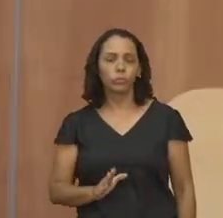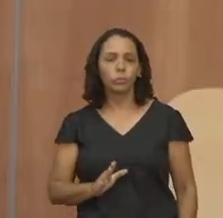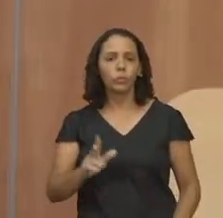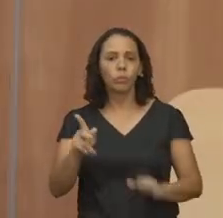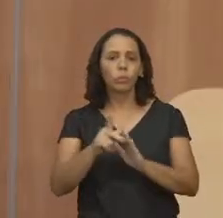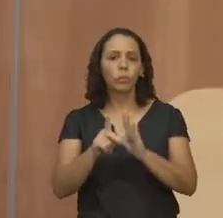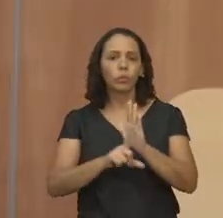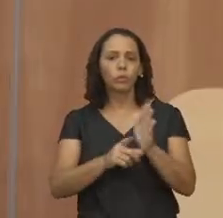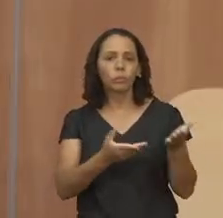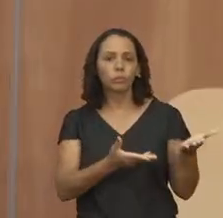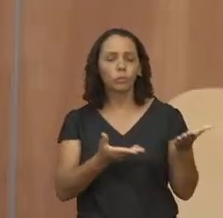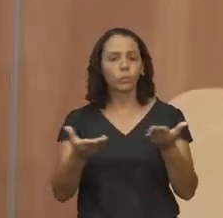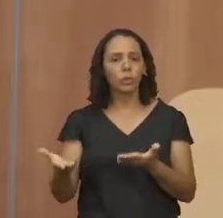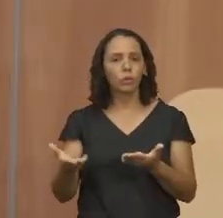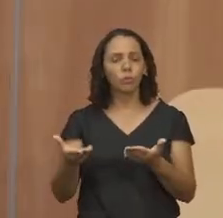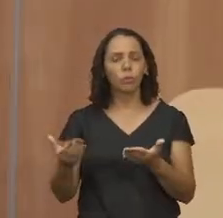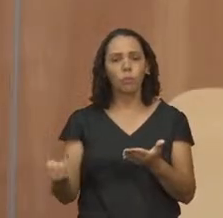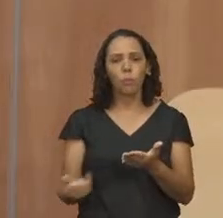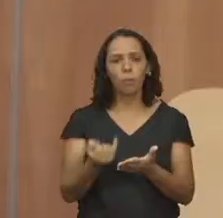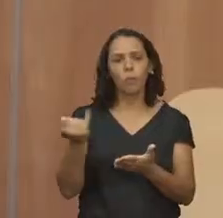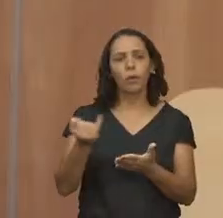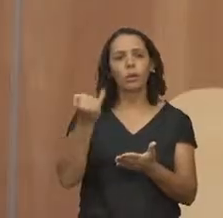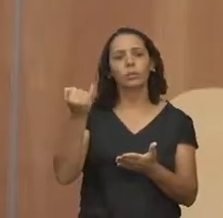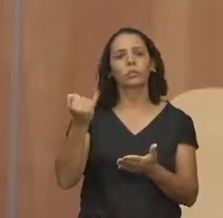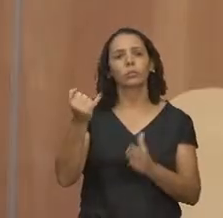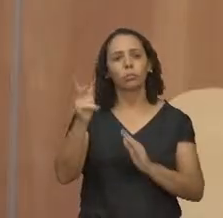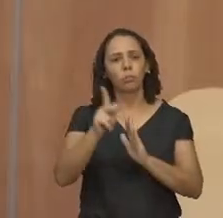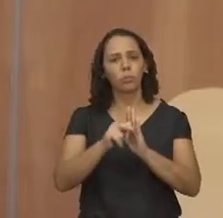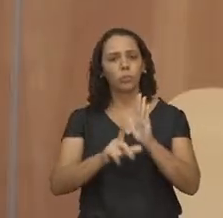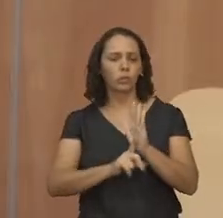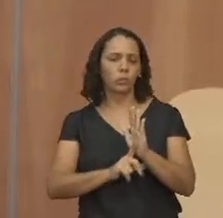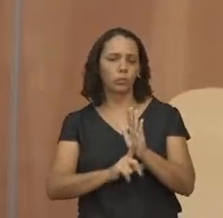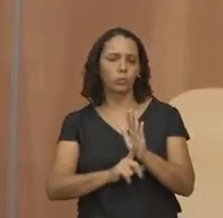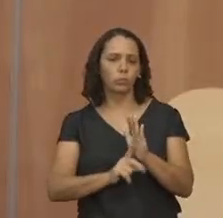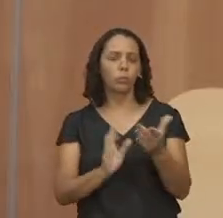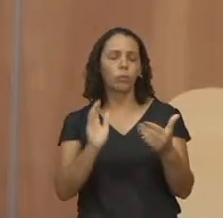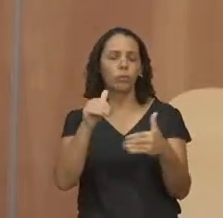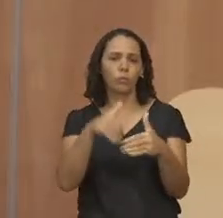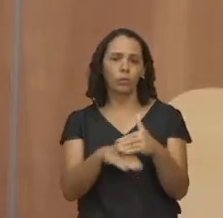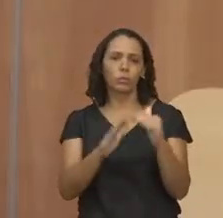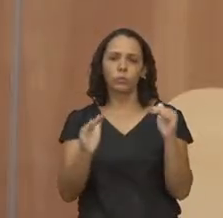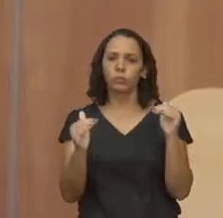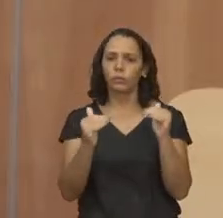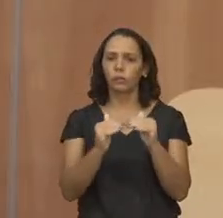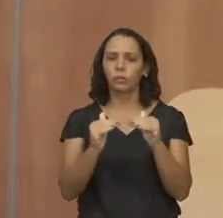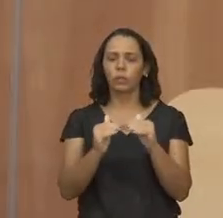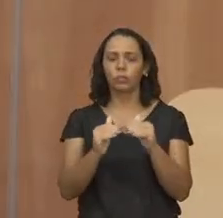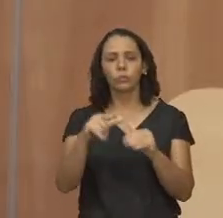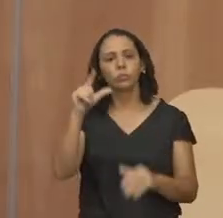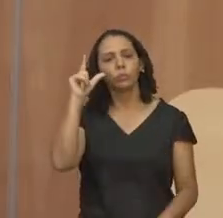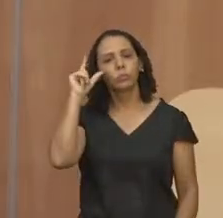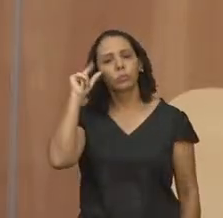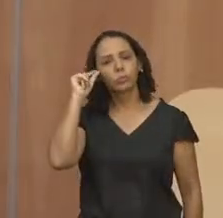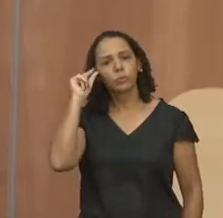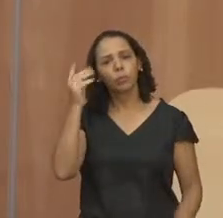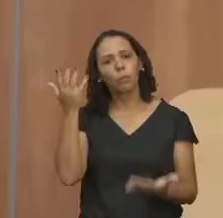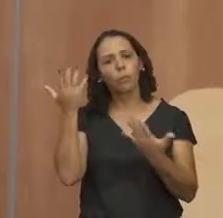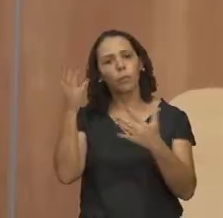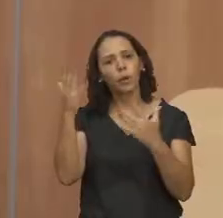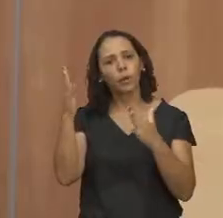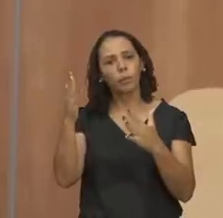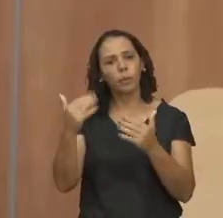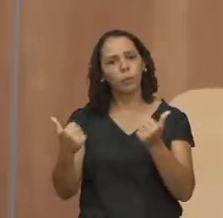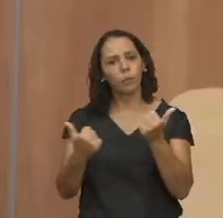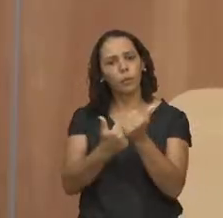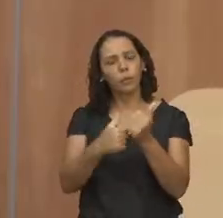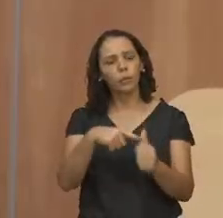projeto que você traz é importantíssimo, e eu quero dizer que nós vamos votar favorável a esse projeto. Parabéns, Jean, conte com o nosso apoio, estamos juntos.